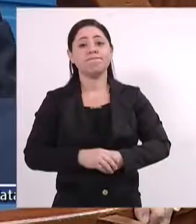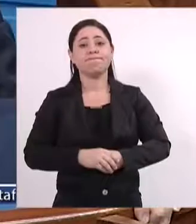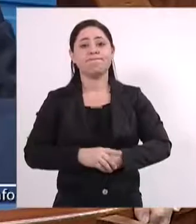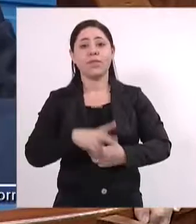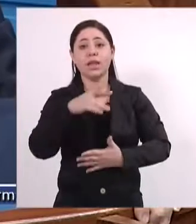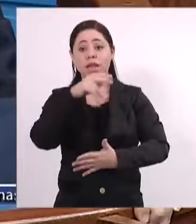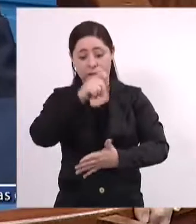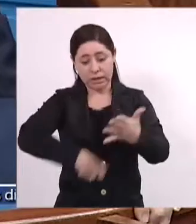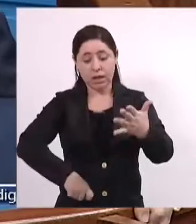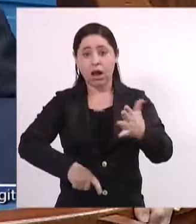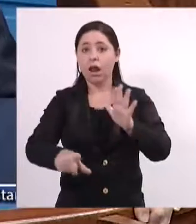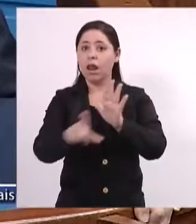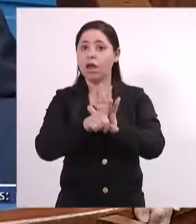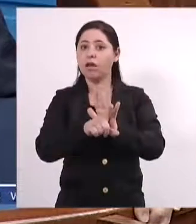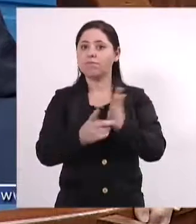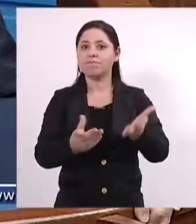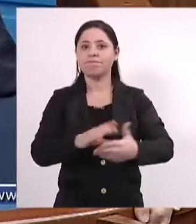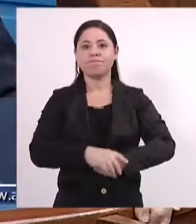regulamentar essa lei.